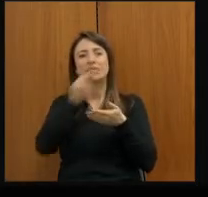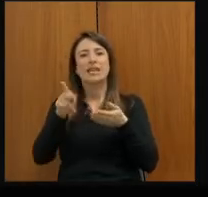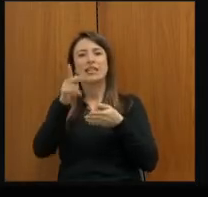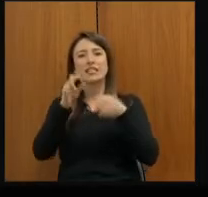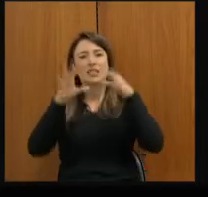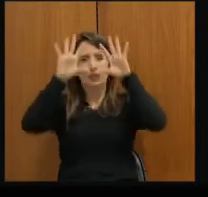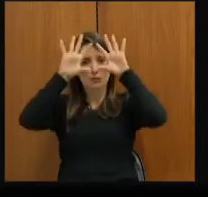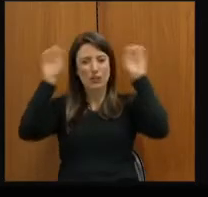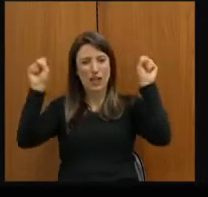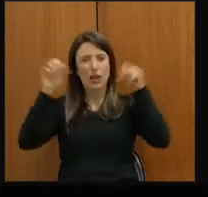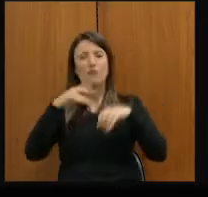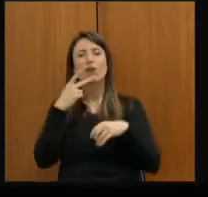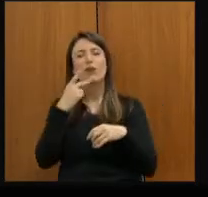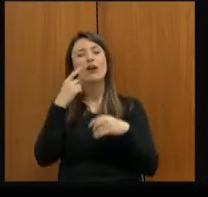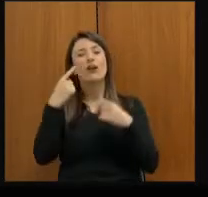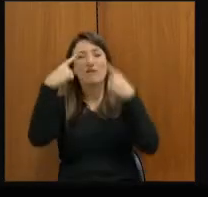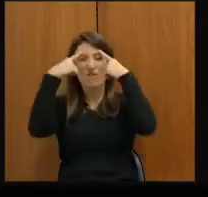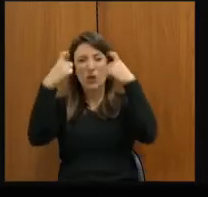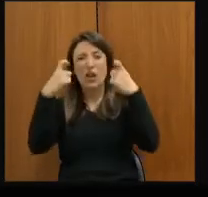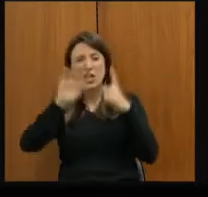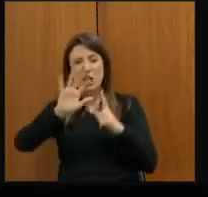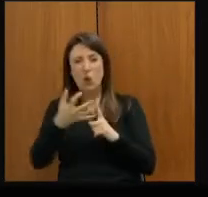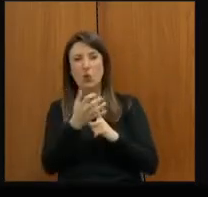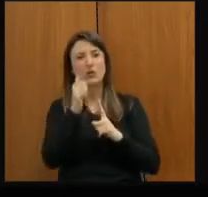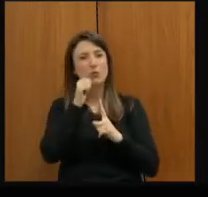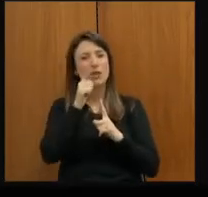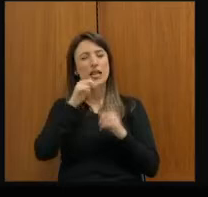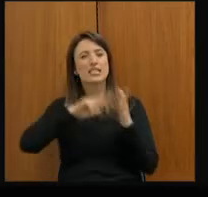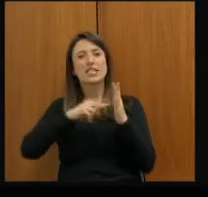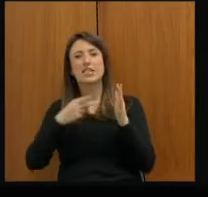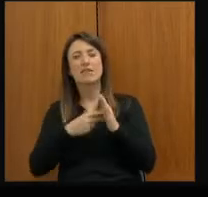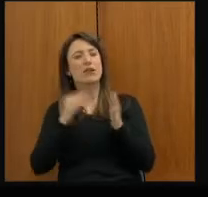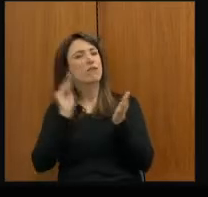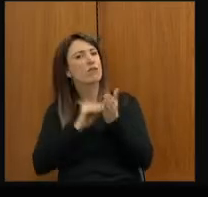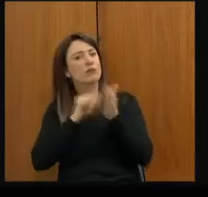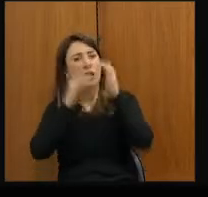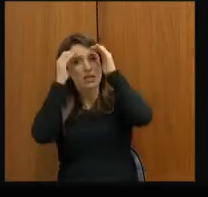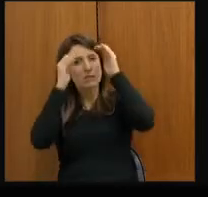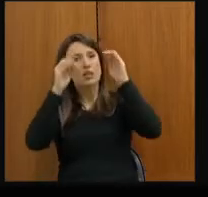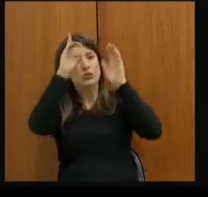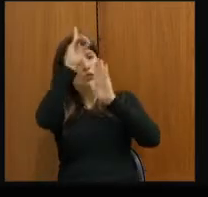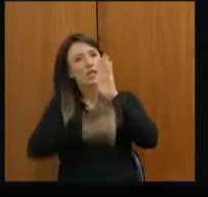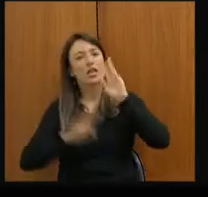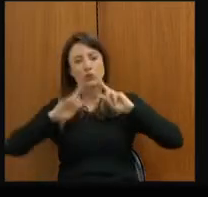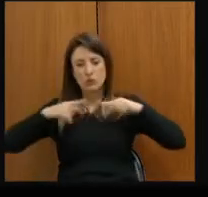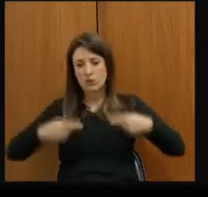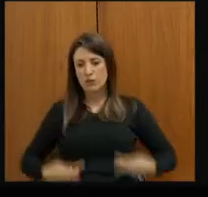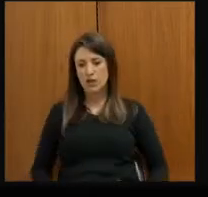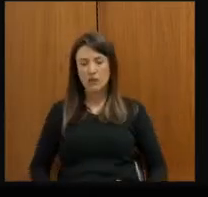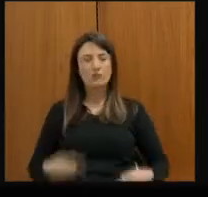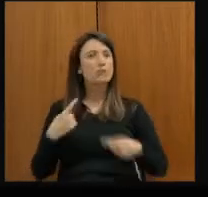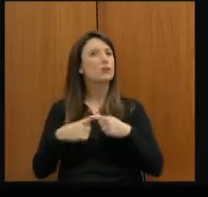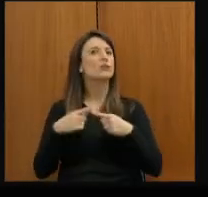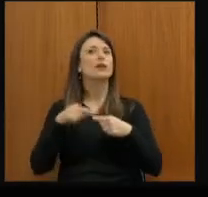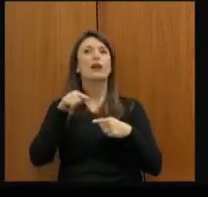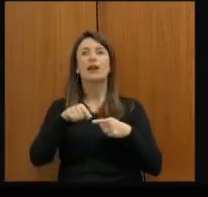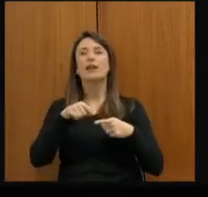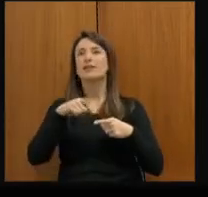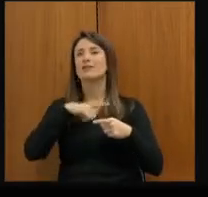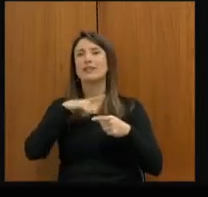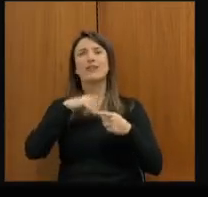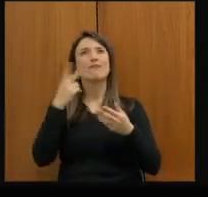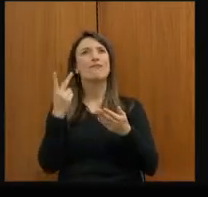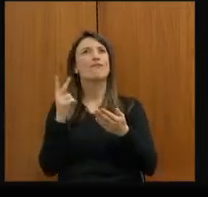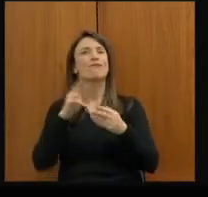violência contra a mulher representa no violação dos Direitos Humanos é um fenômeno com múltiplos aspectos e dimensões